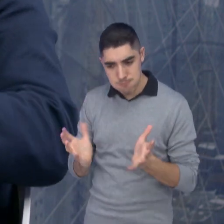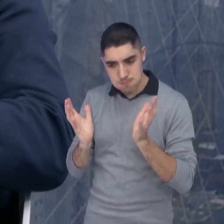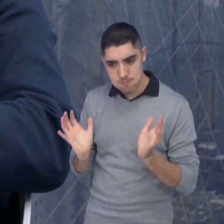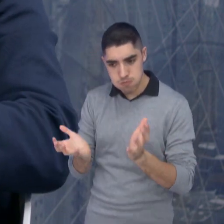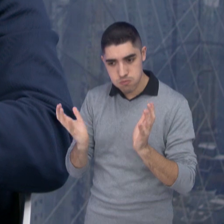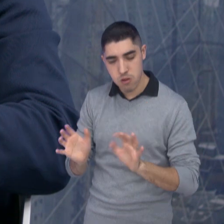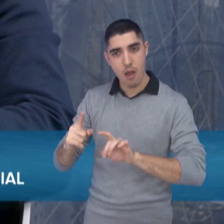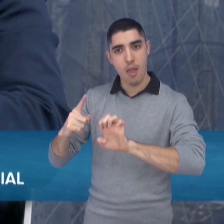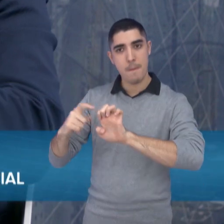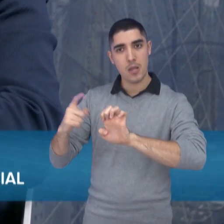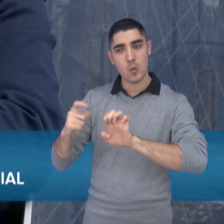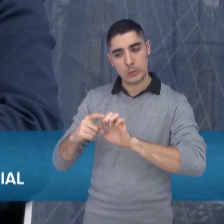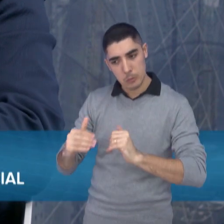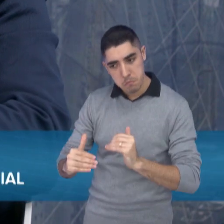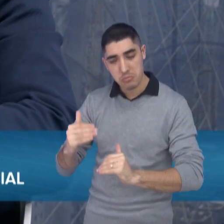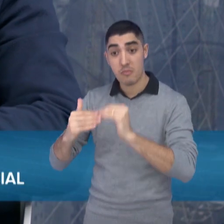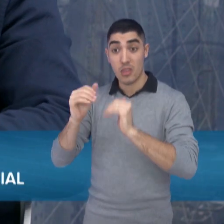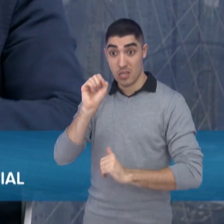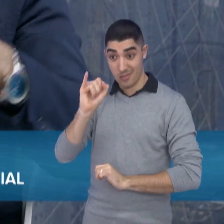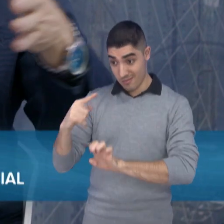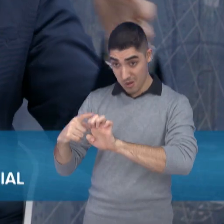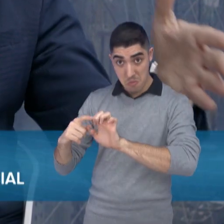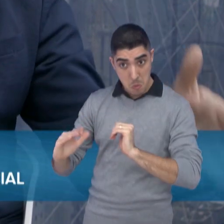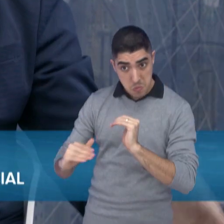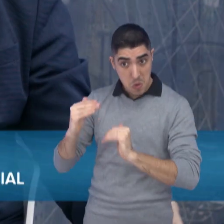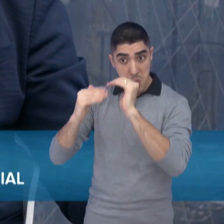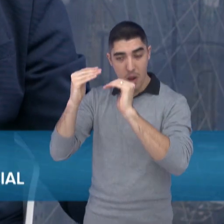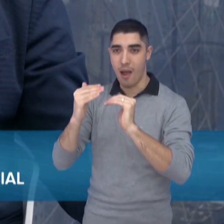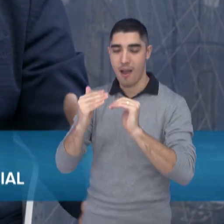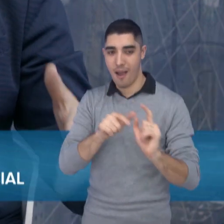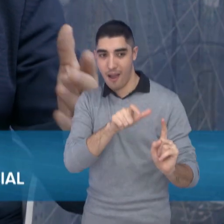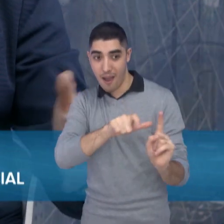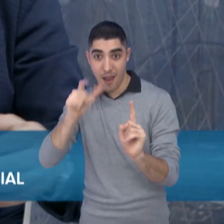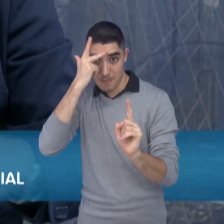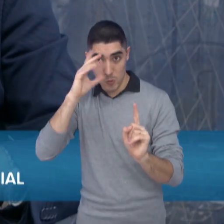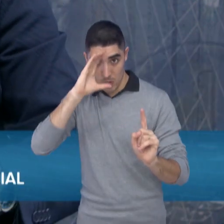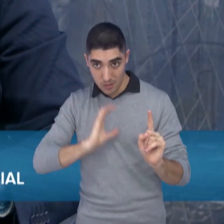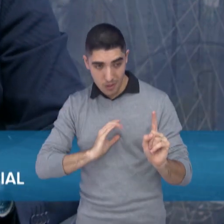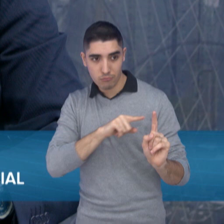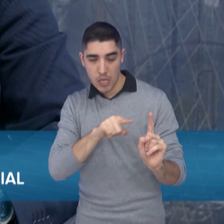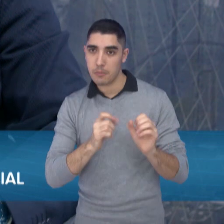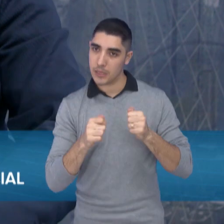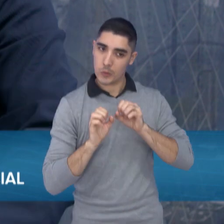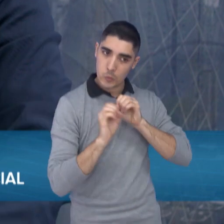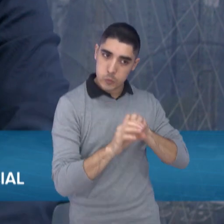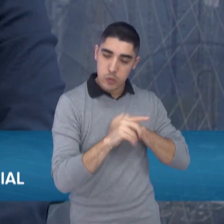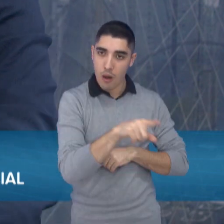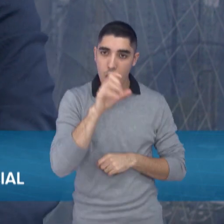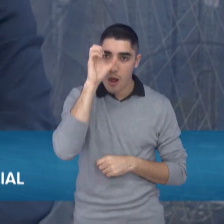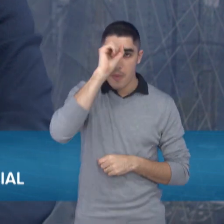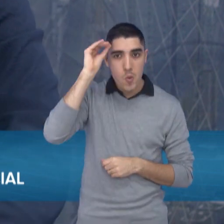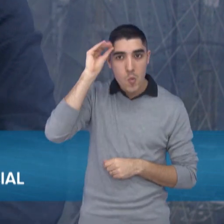possa crescer. Uma vez crescendo, preciso de novo alimentar o cidadão com conhecimento para que ele possa aproveitar